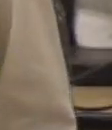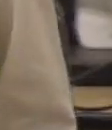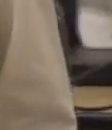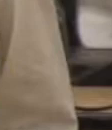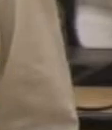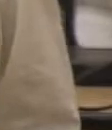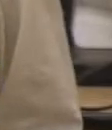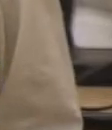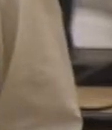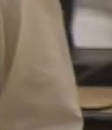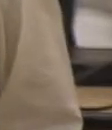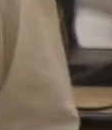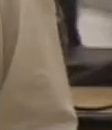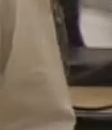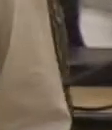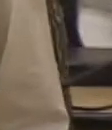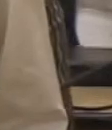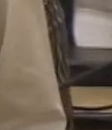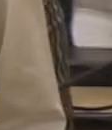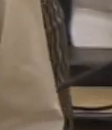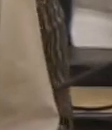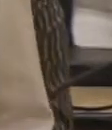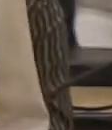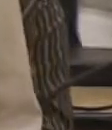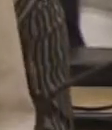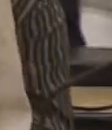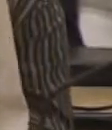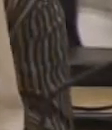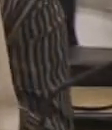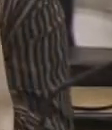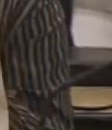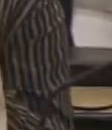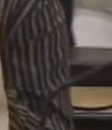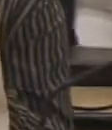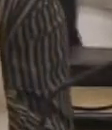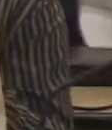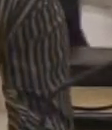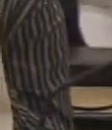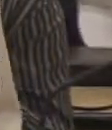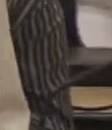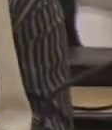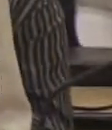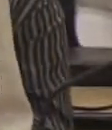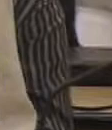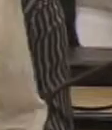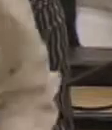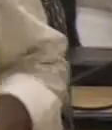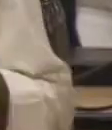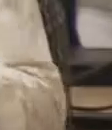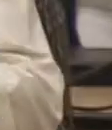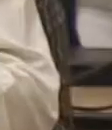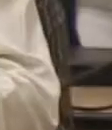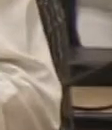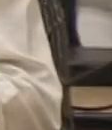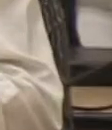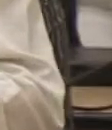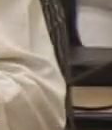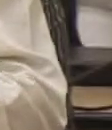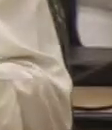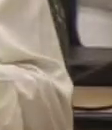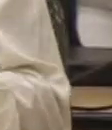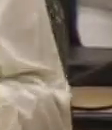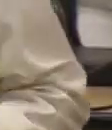Japão, aonde estuda o filho do faxineiro, estuda o filho do dono da Honda, da Toyota, na mesma